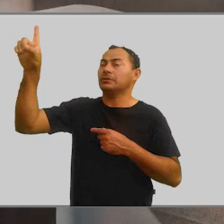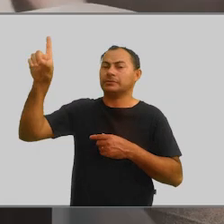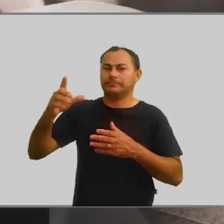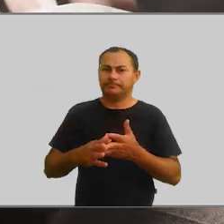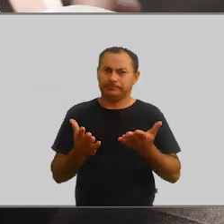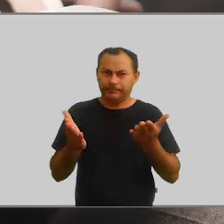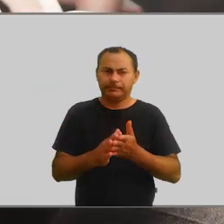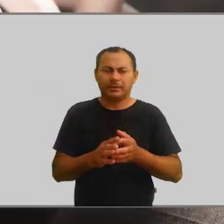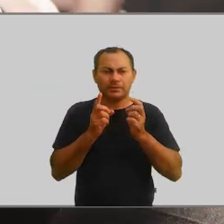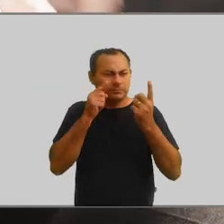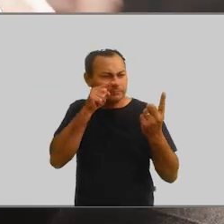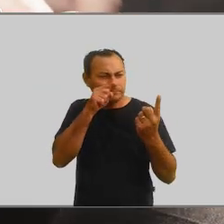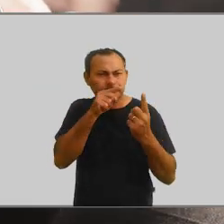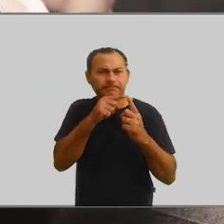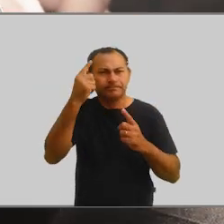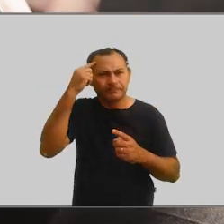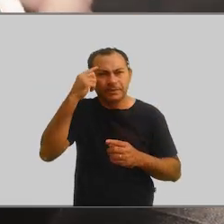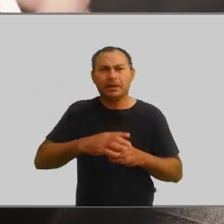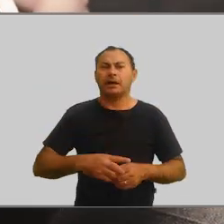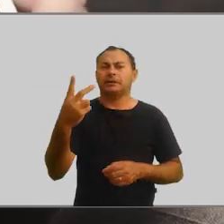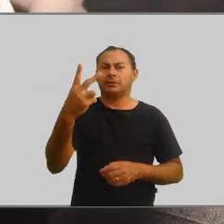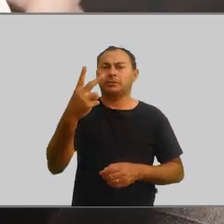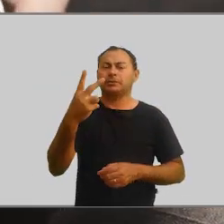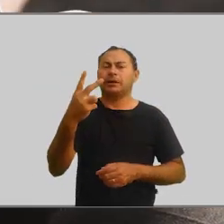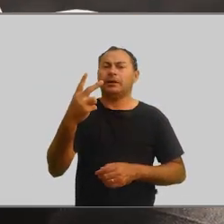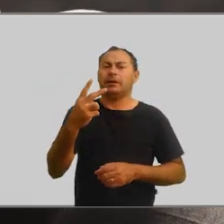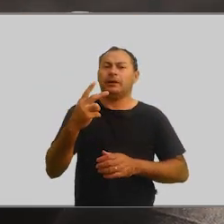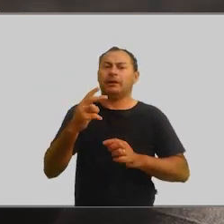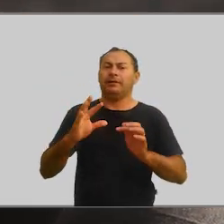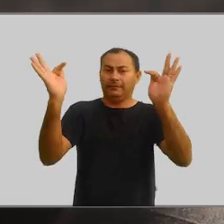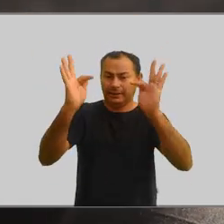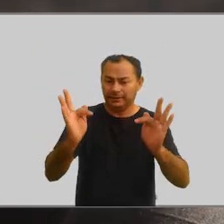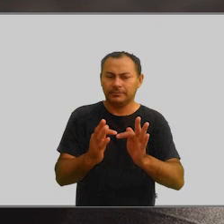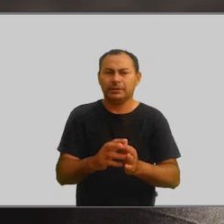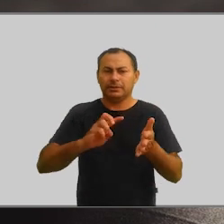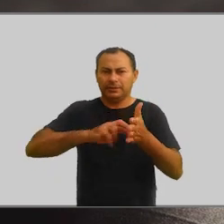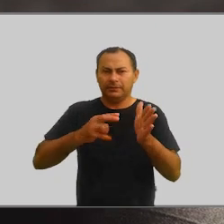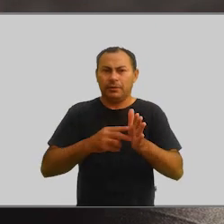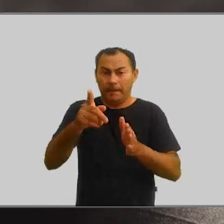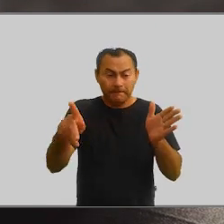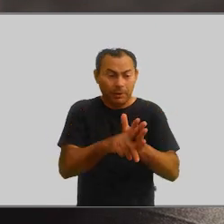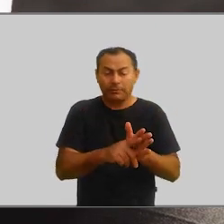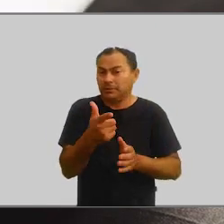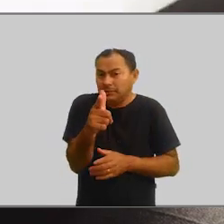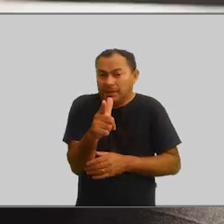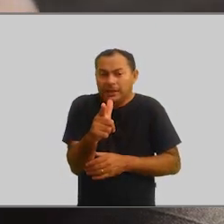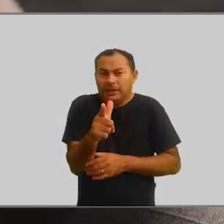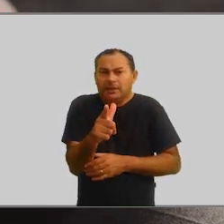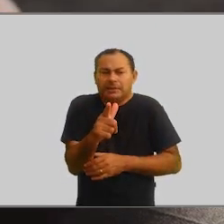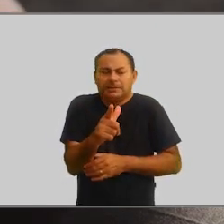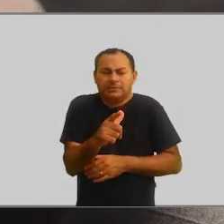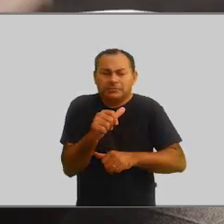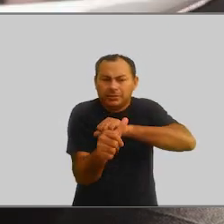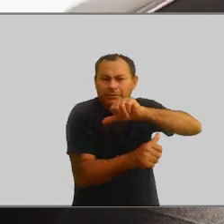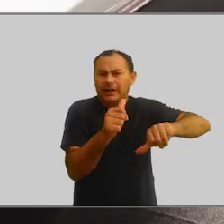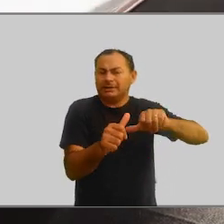Deus. Sob esta perspectiva, a segunda bem-aventurança poderia significar que, enquanto você próprio não tiver sido